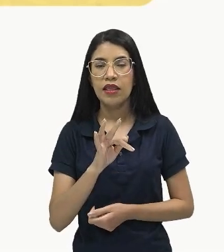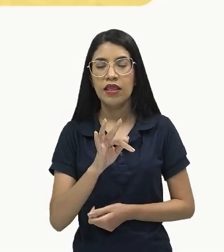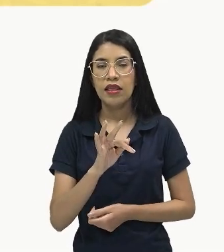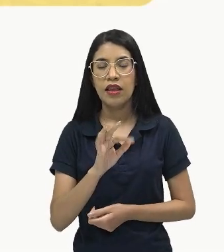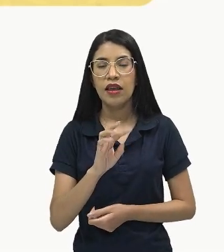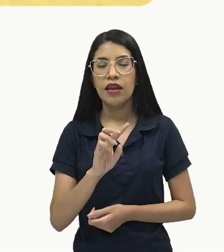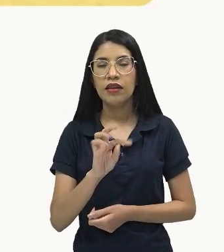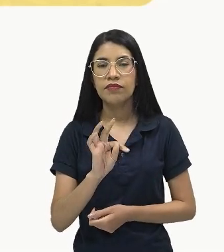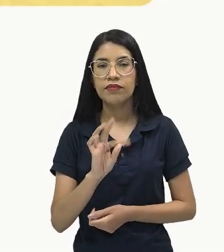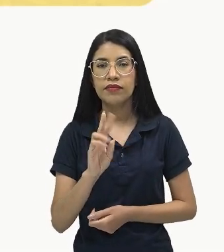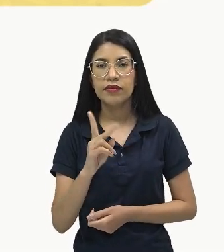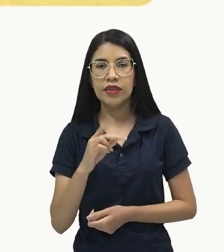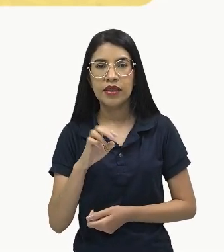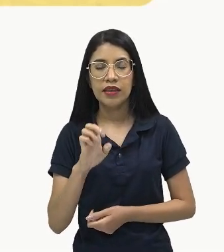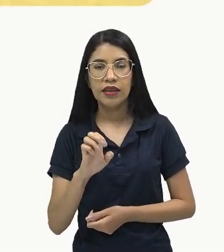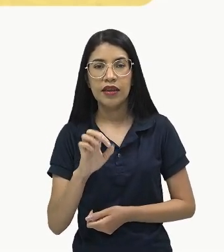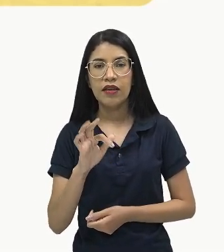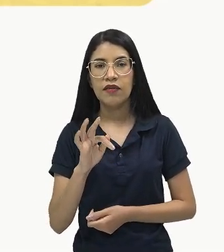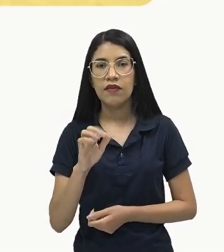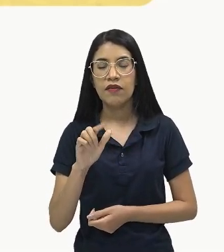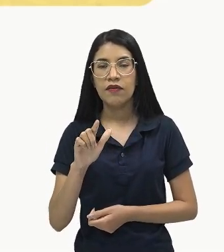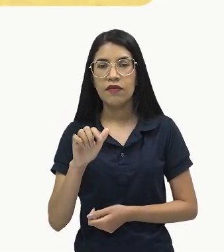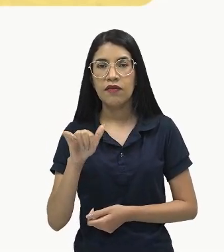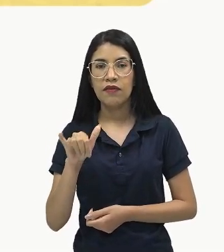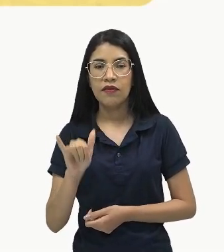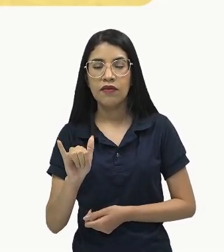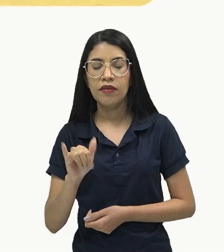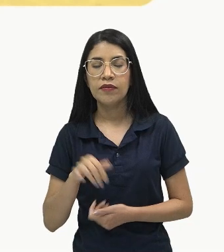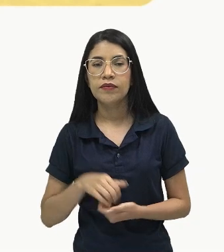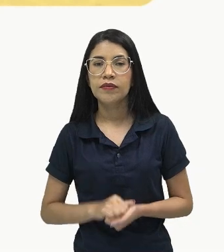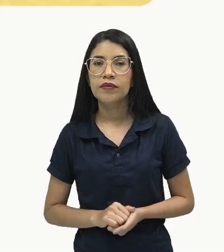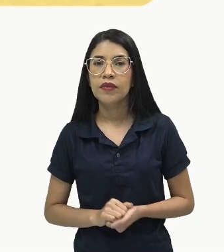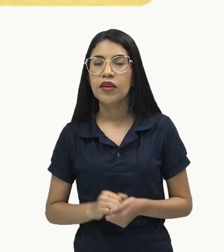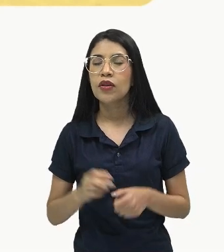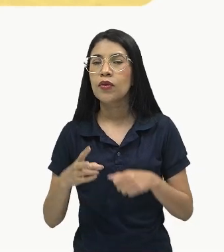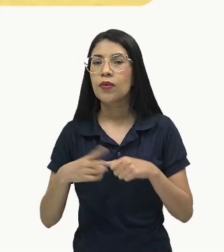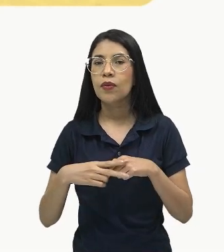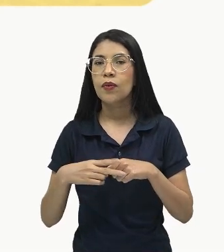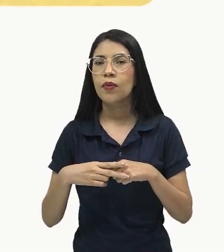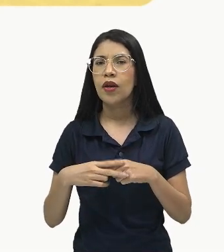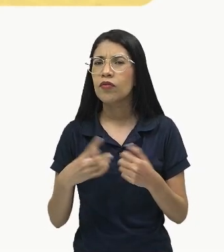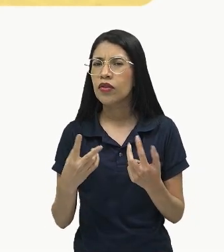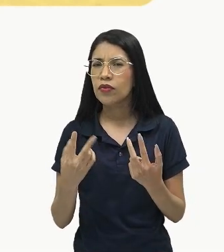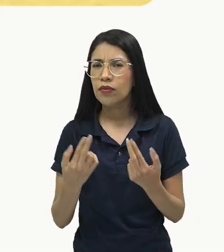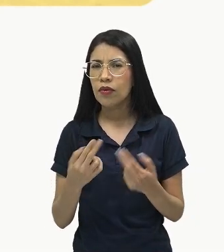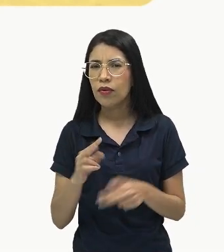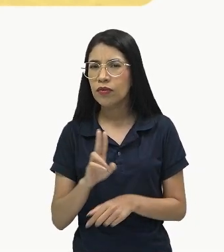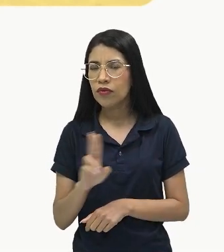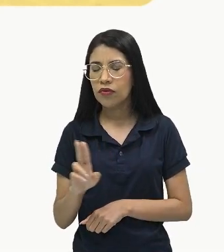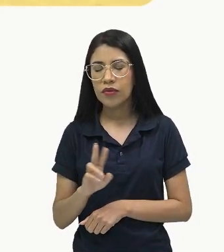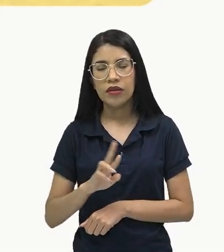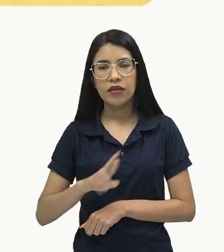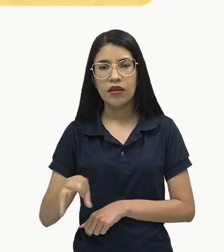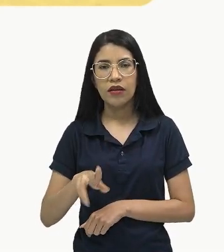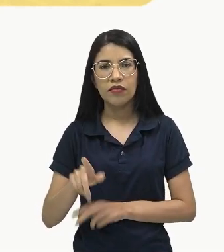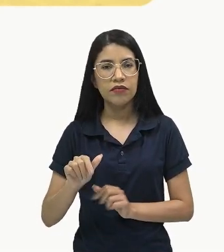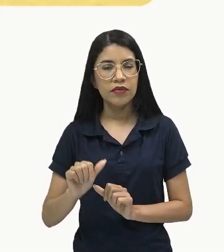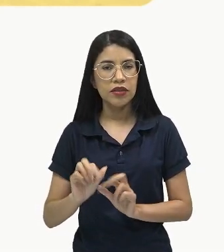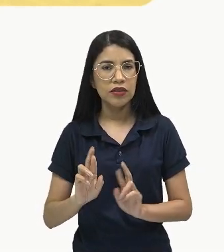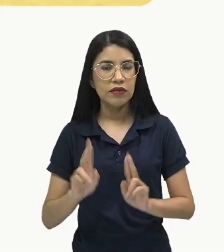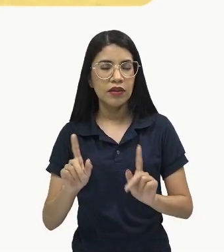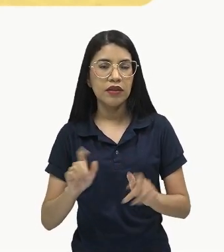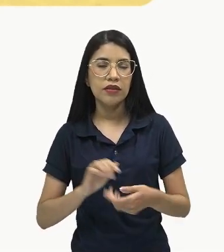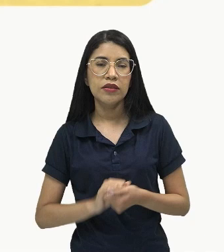em inglês, certo? E agora o verbo, ele vai ficar igual ao nome da mosca? Não, ele termina